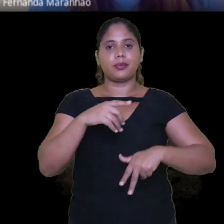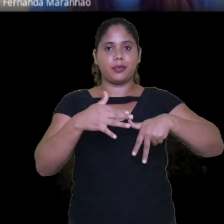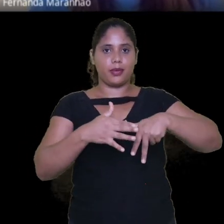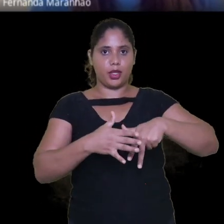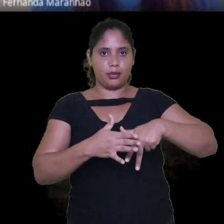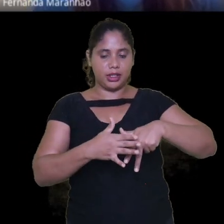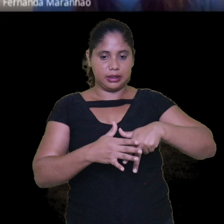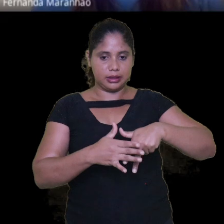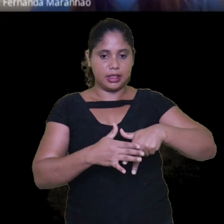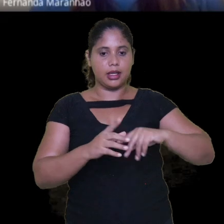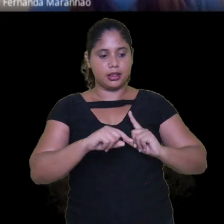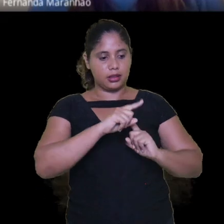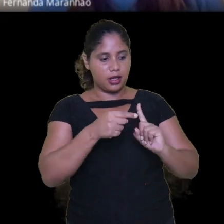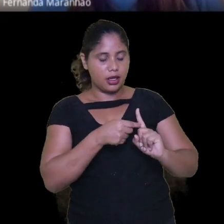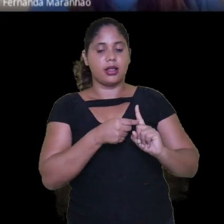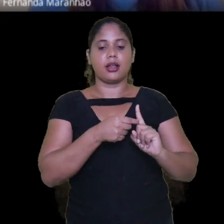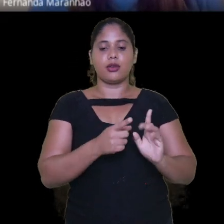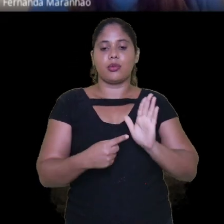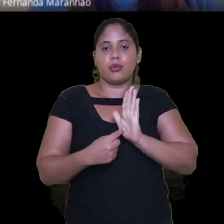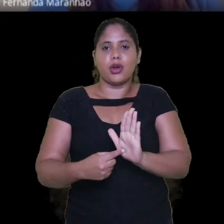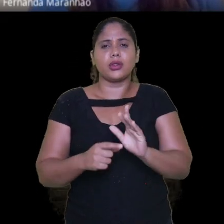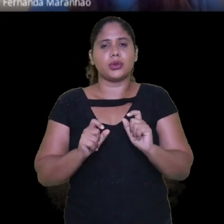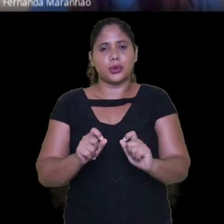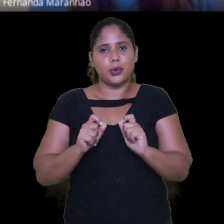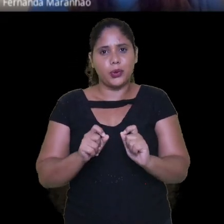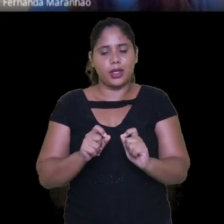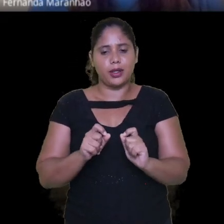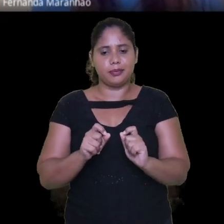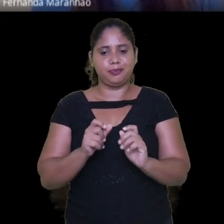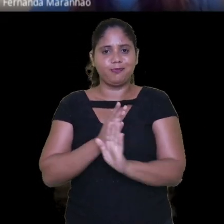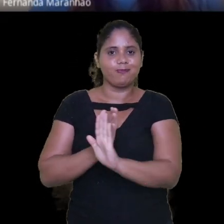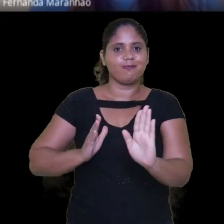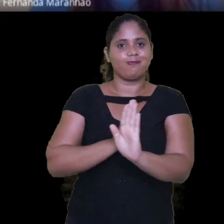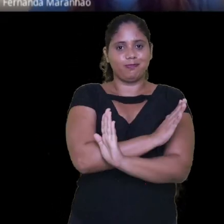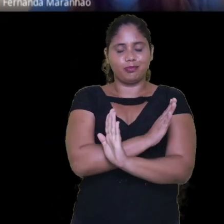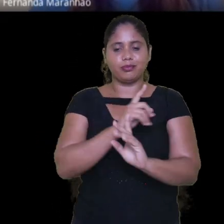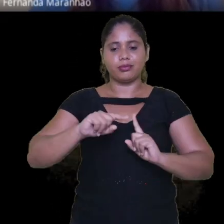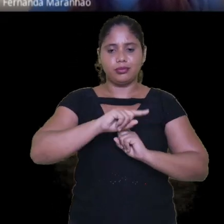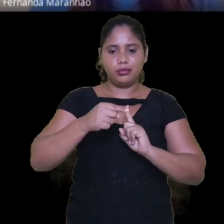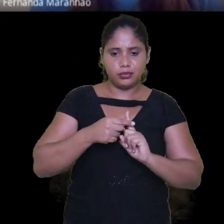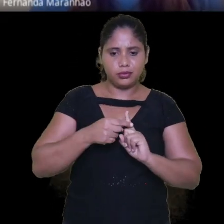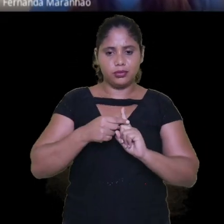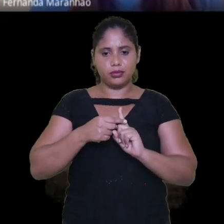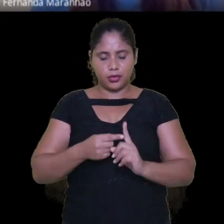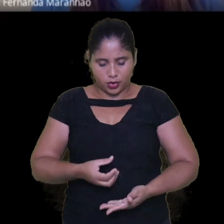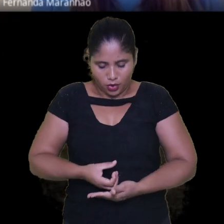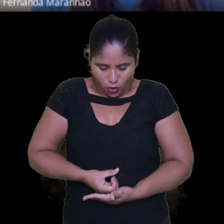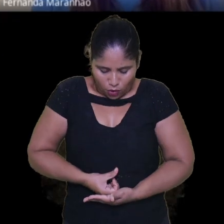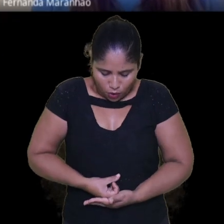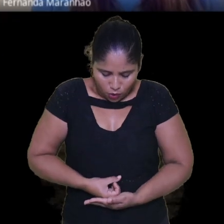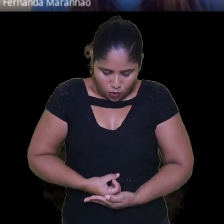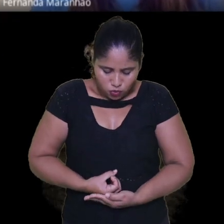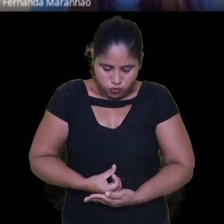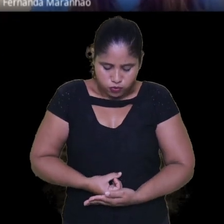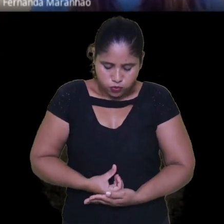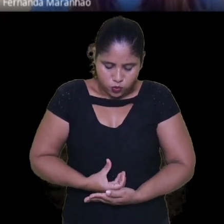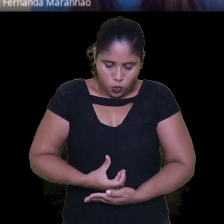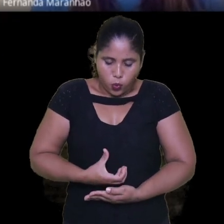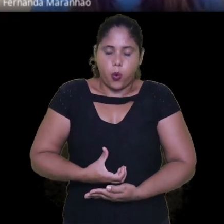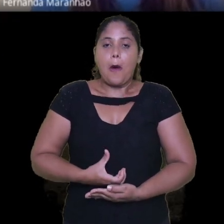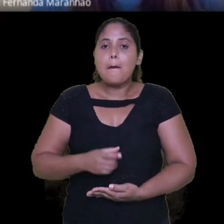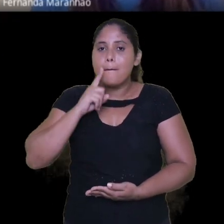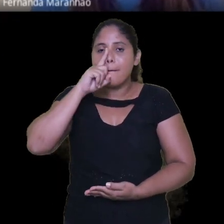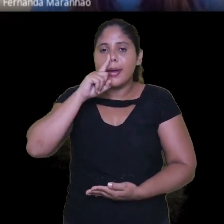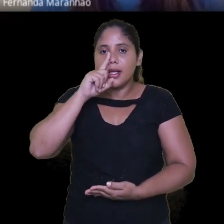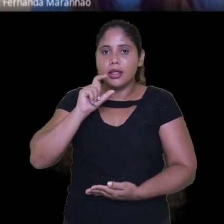medida isolada do estado nutricional do feto. Uma circunferência abdominal pequena sugere que essa restrição